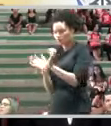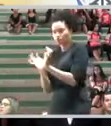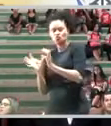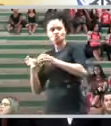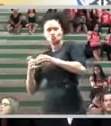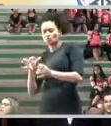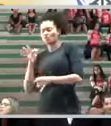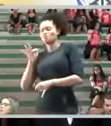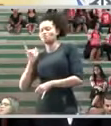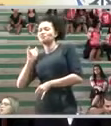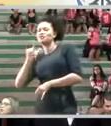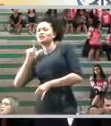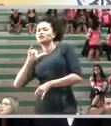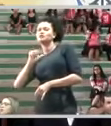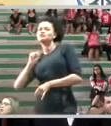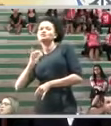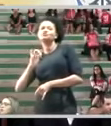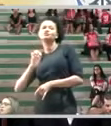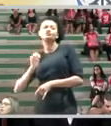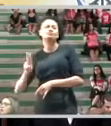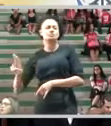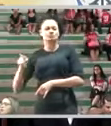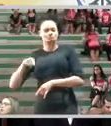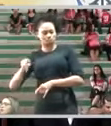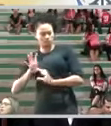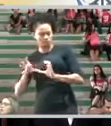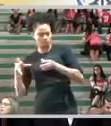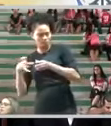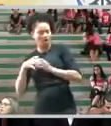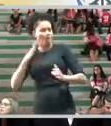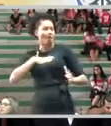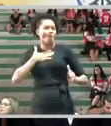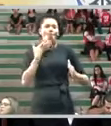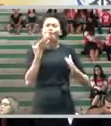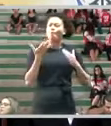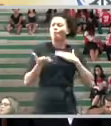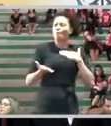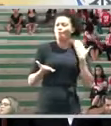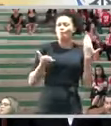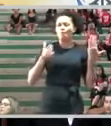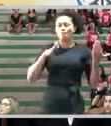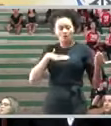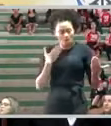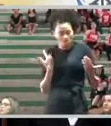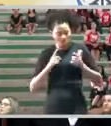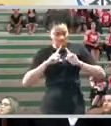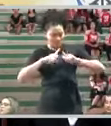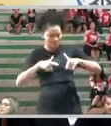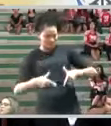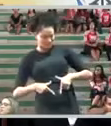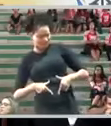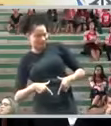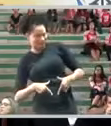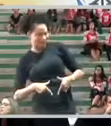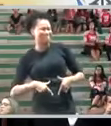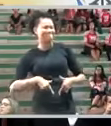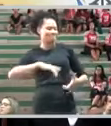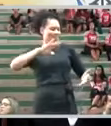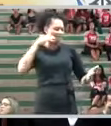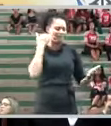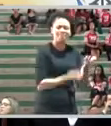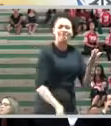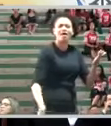em Ebenezer. E por surpresa, Israel é ferido. Israel